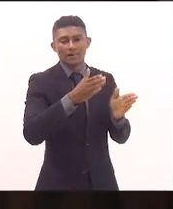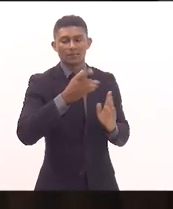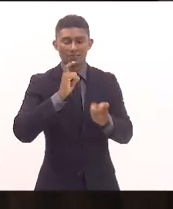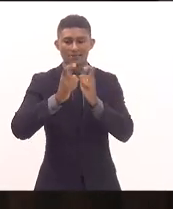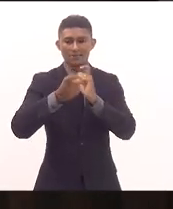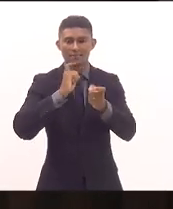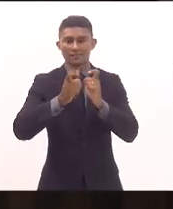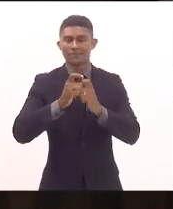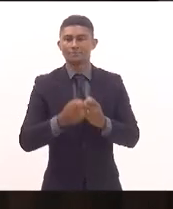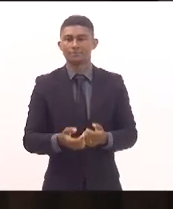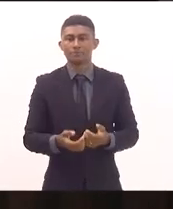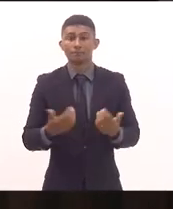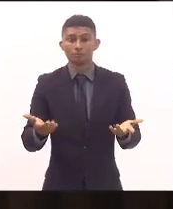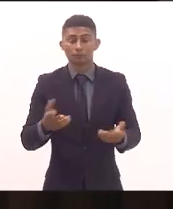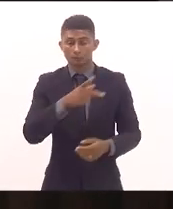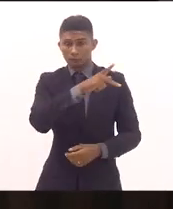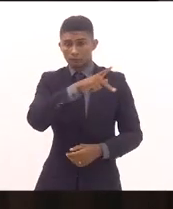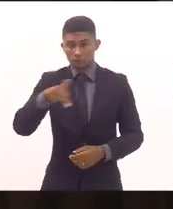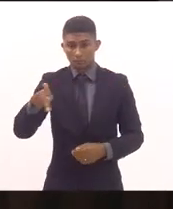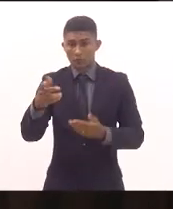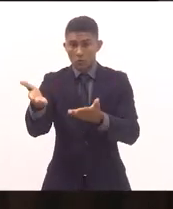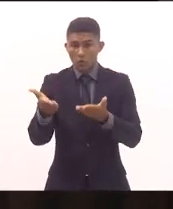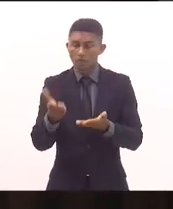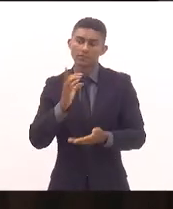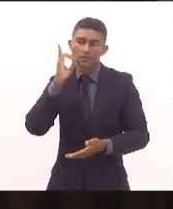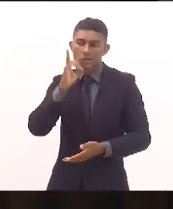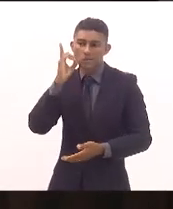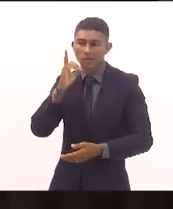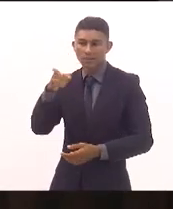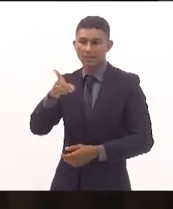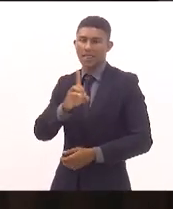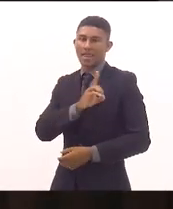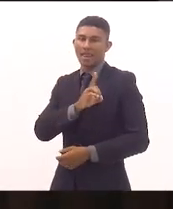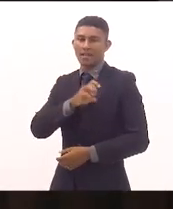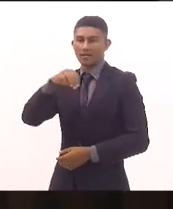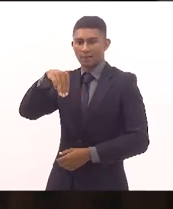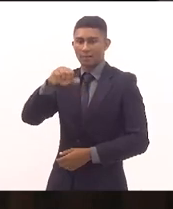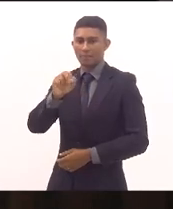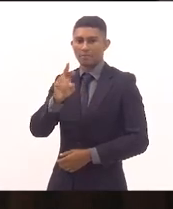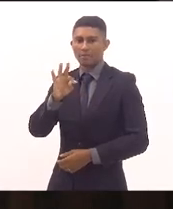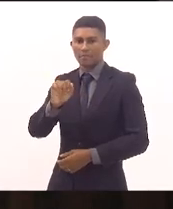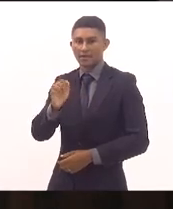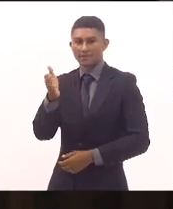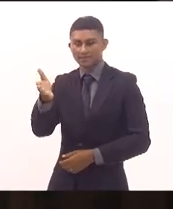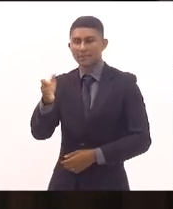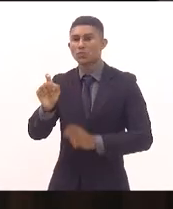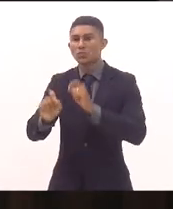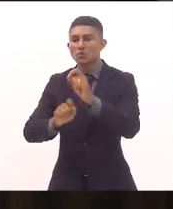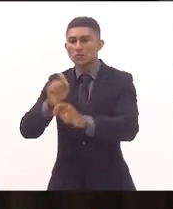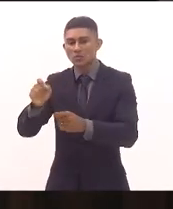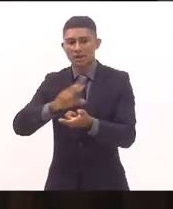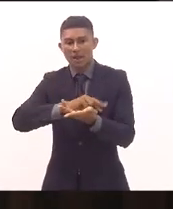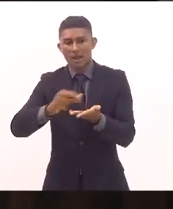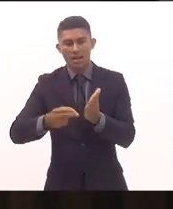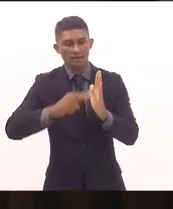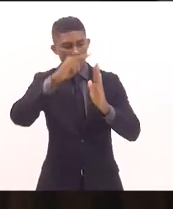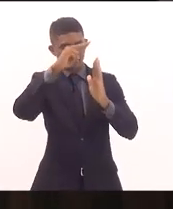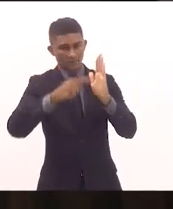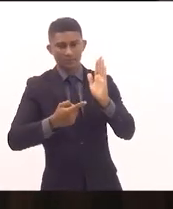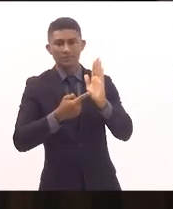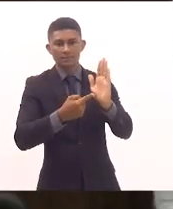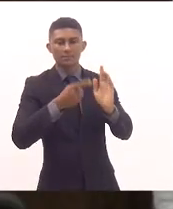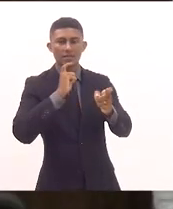dia. Presidência convida a nobre deputada, a delegada Marta Rocha, a fazer a leitura da ata da sessão